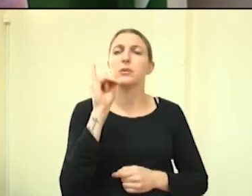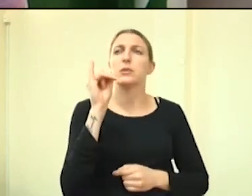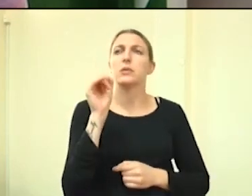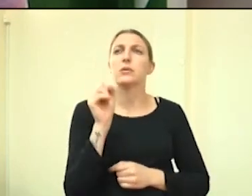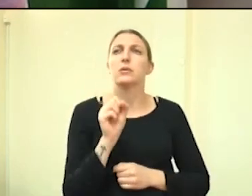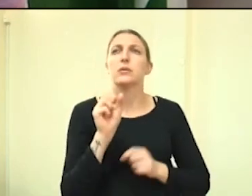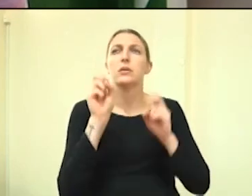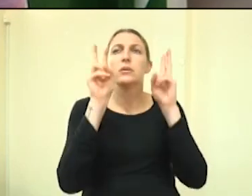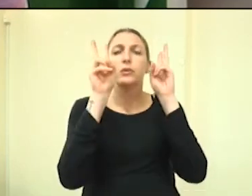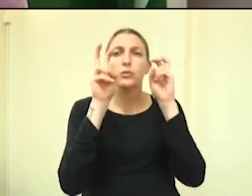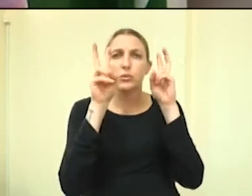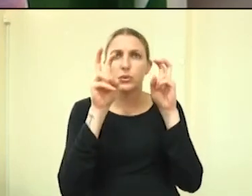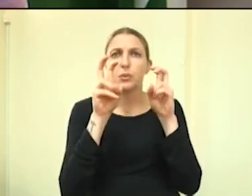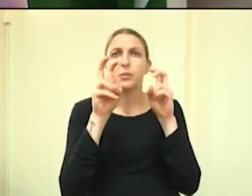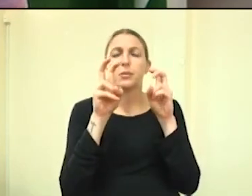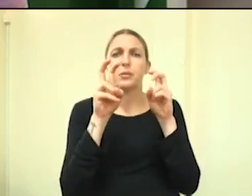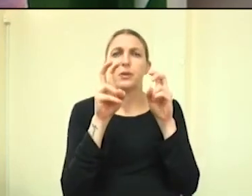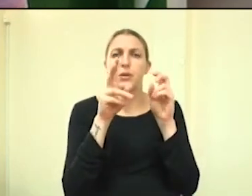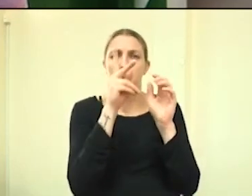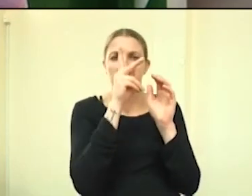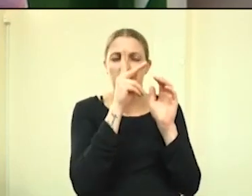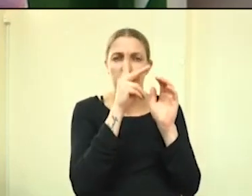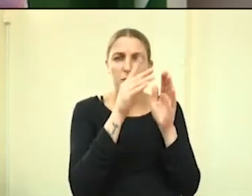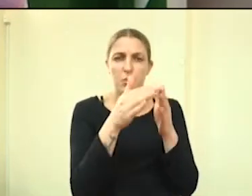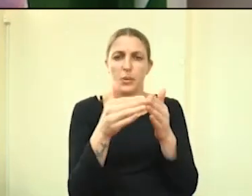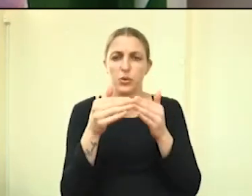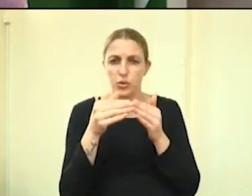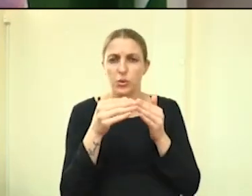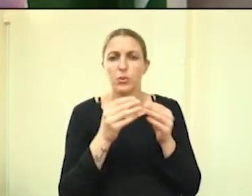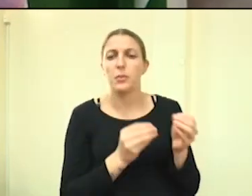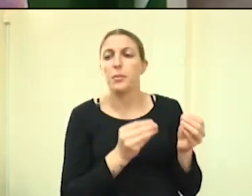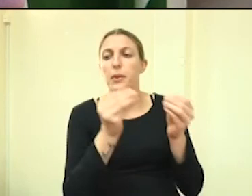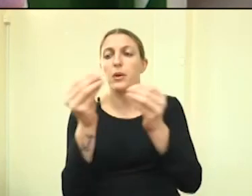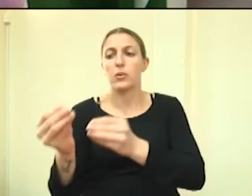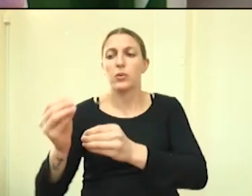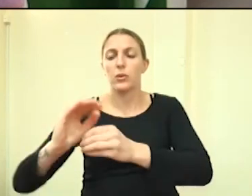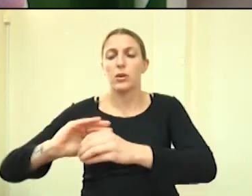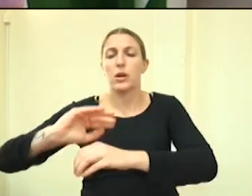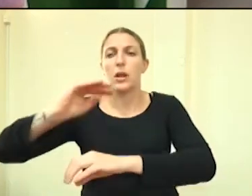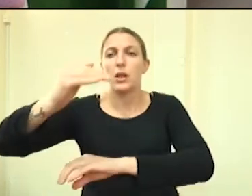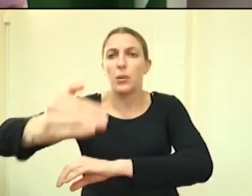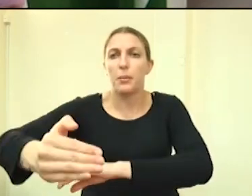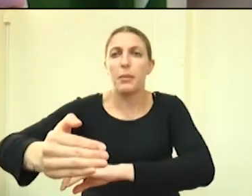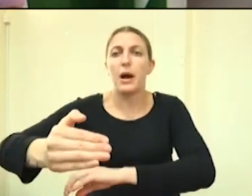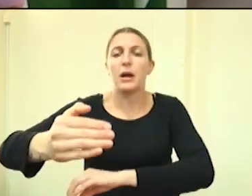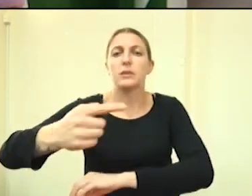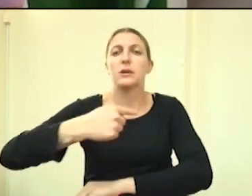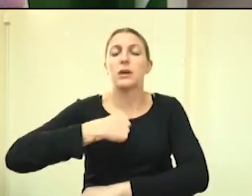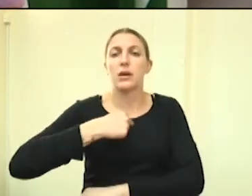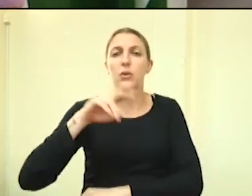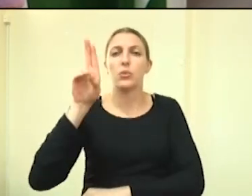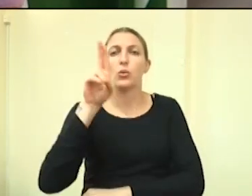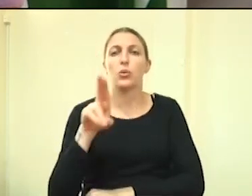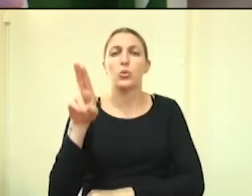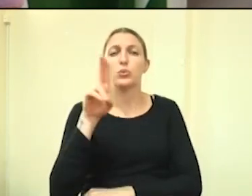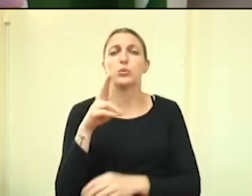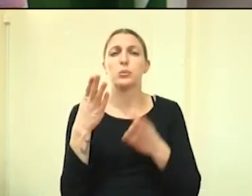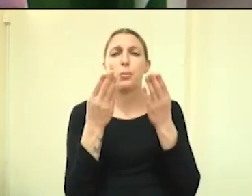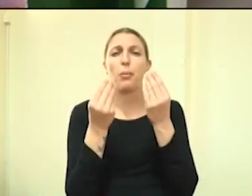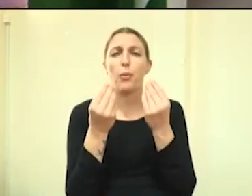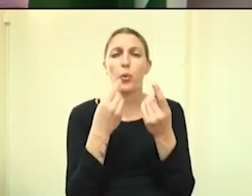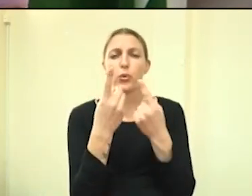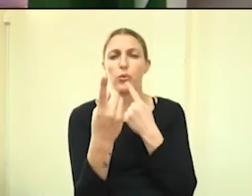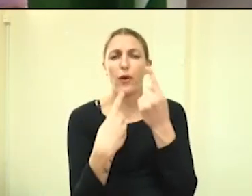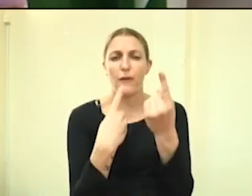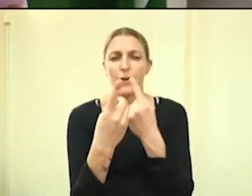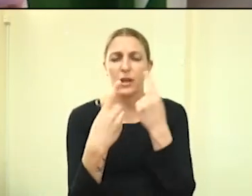de instalação de lombadas eletrônicas, eu que utilizo muito a Avenida 7, a gente presencia quase que